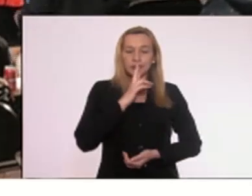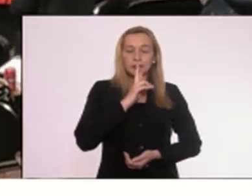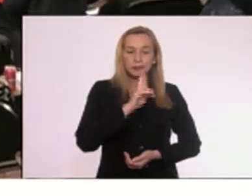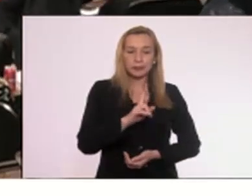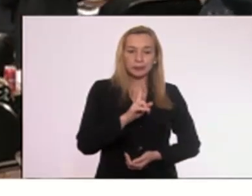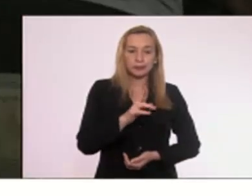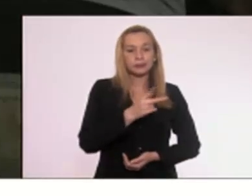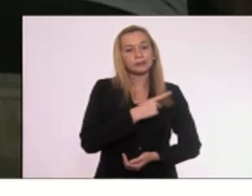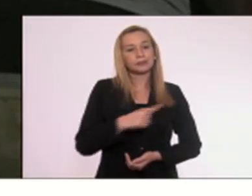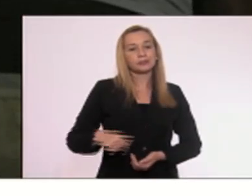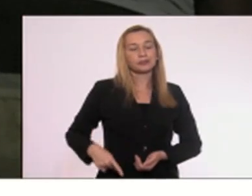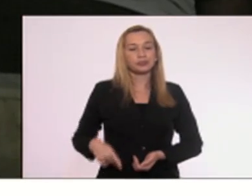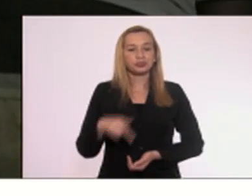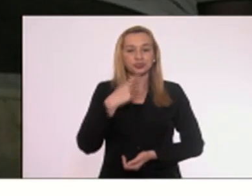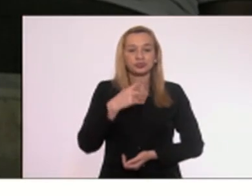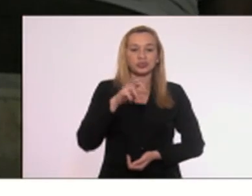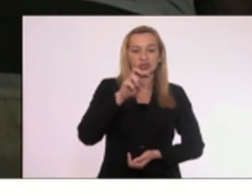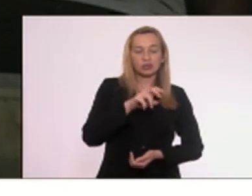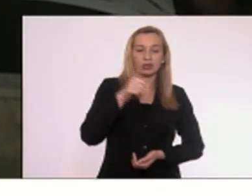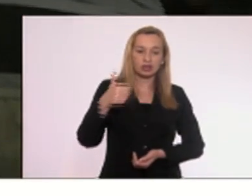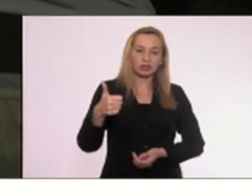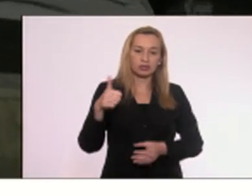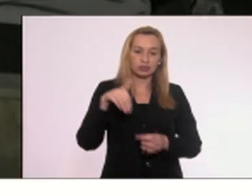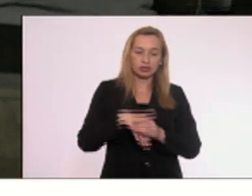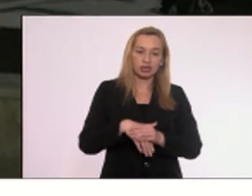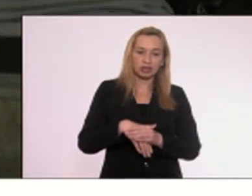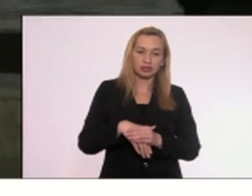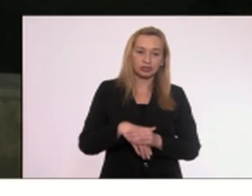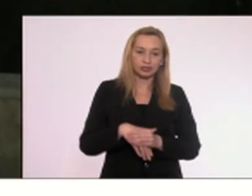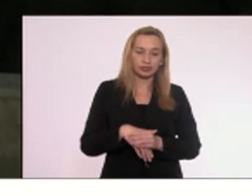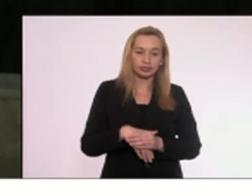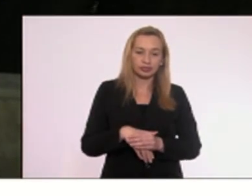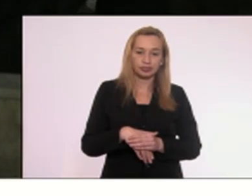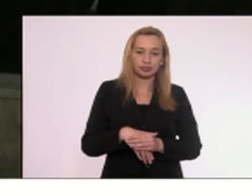resultado. Votaram 51 senhores deputados.